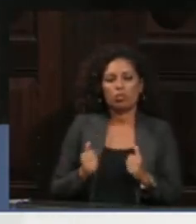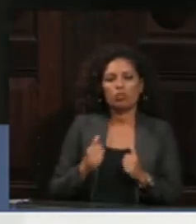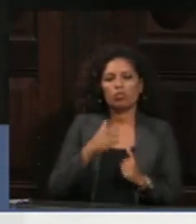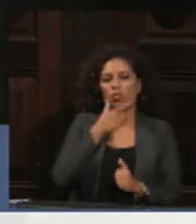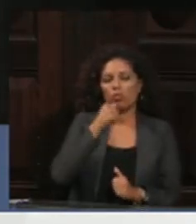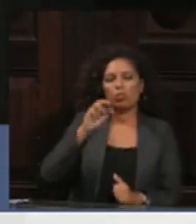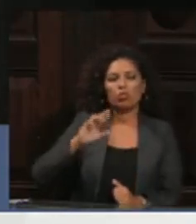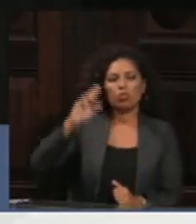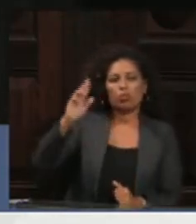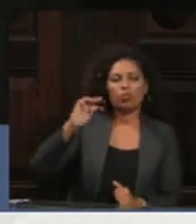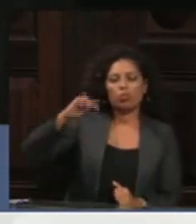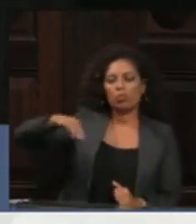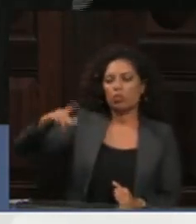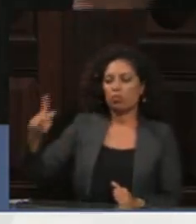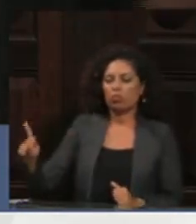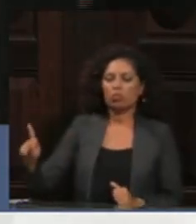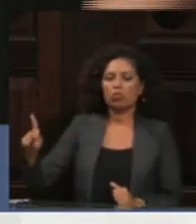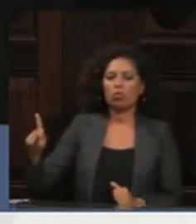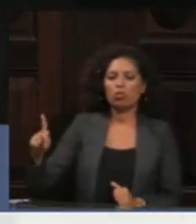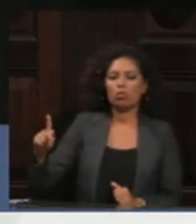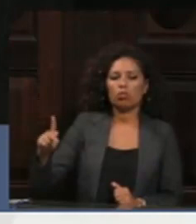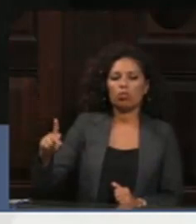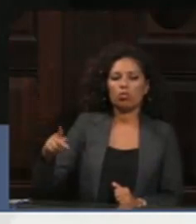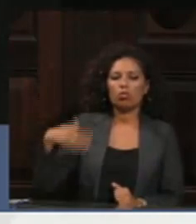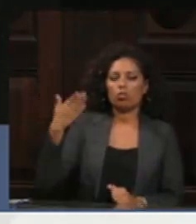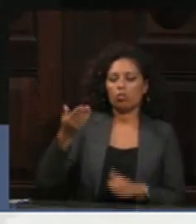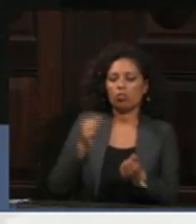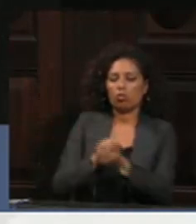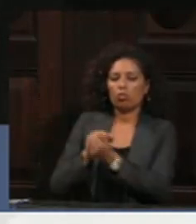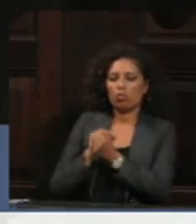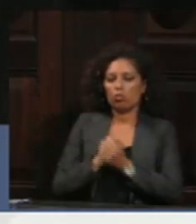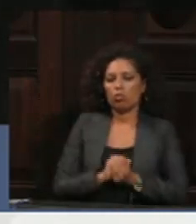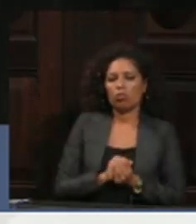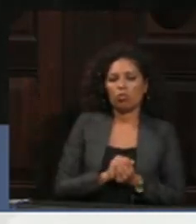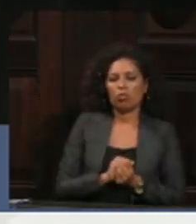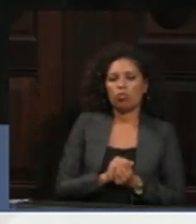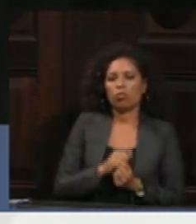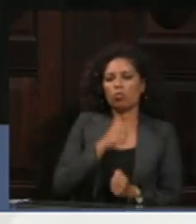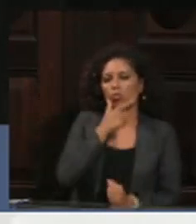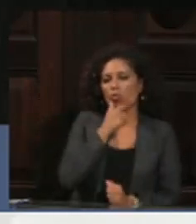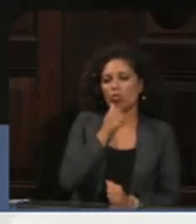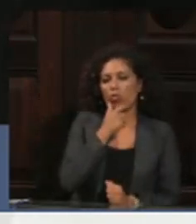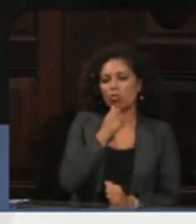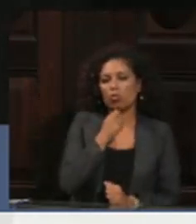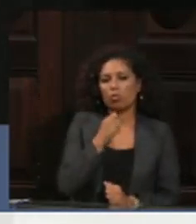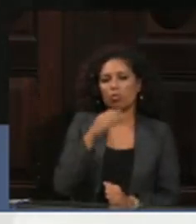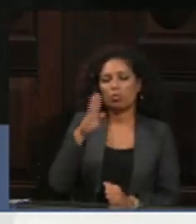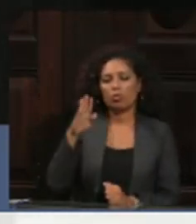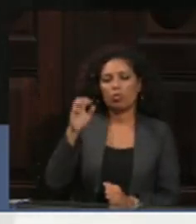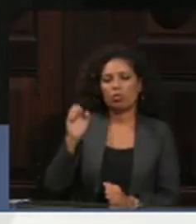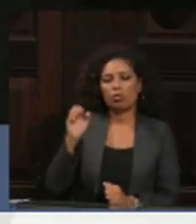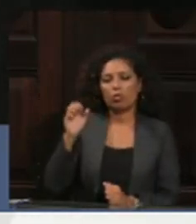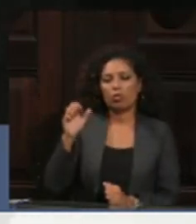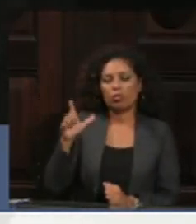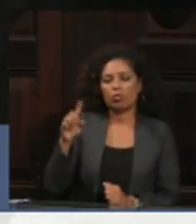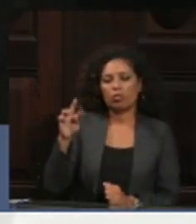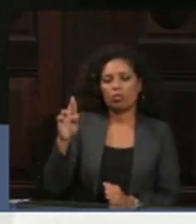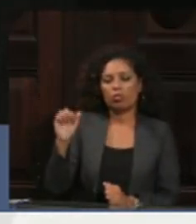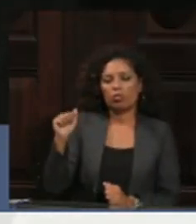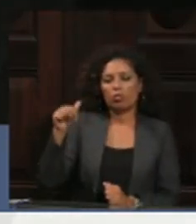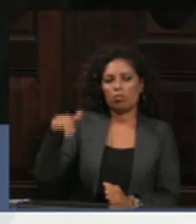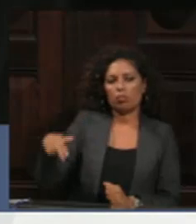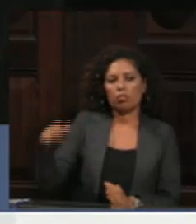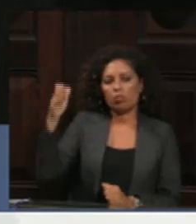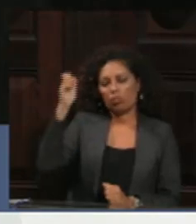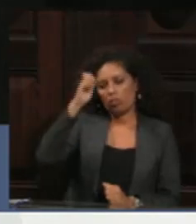governo, Márcio Pacheco, que intervisse junto ao presidente do Detran, que está também numa dificuldade, numa